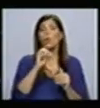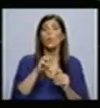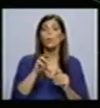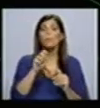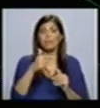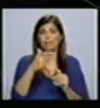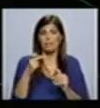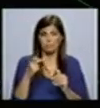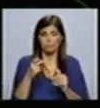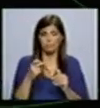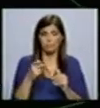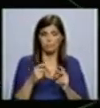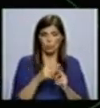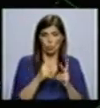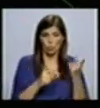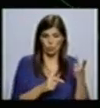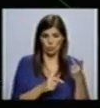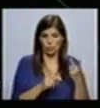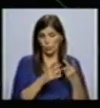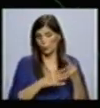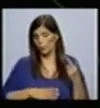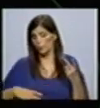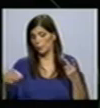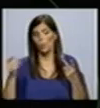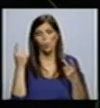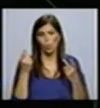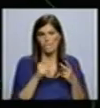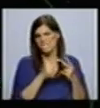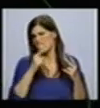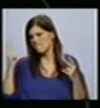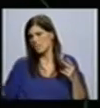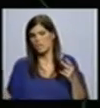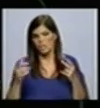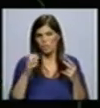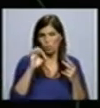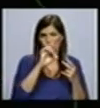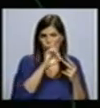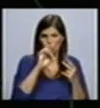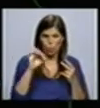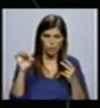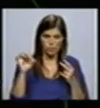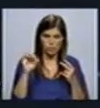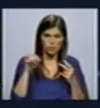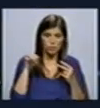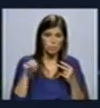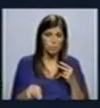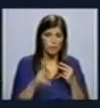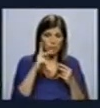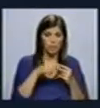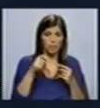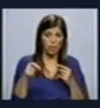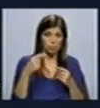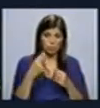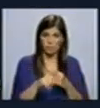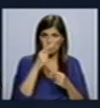uma delas com um comprimento, uma mais longa, que se estendia por cerca de 800.000 quilómetros. Para termos uma